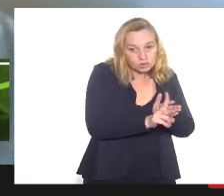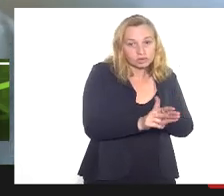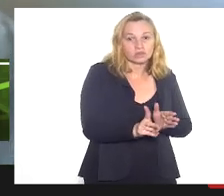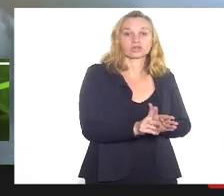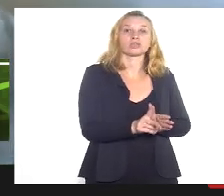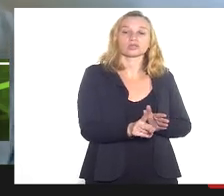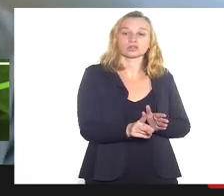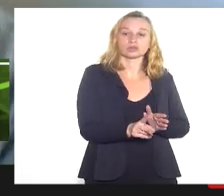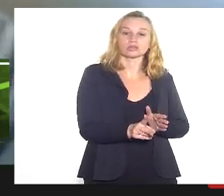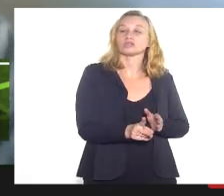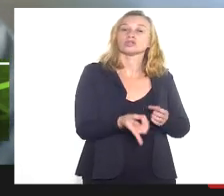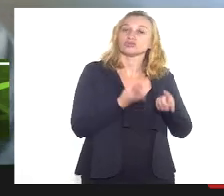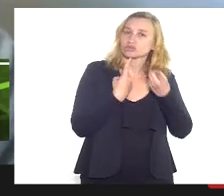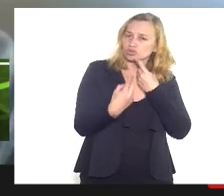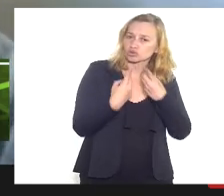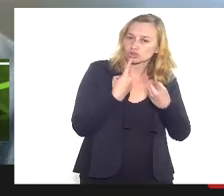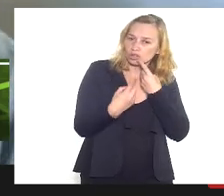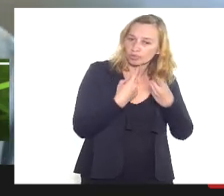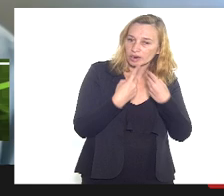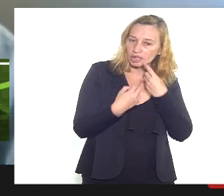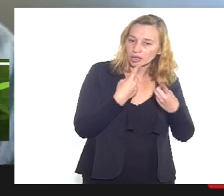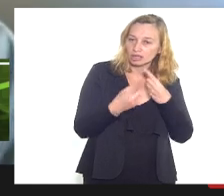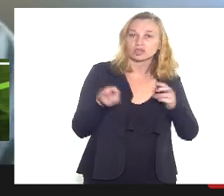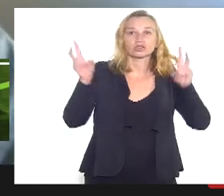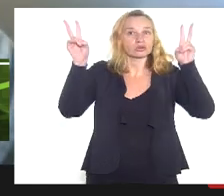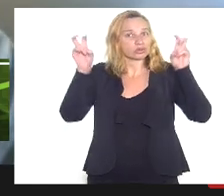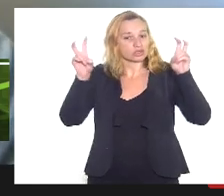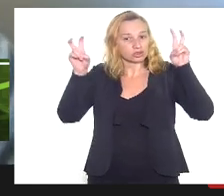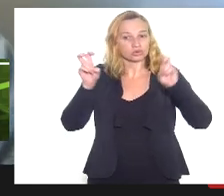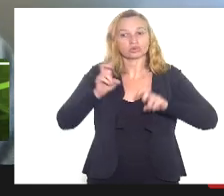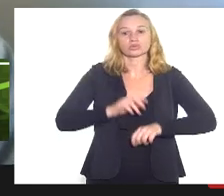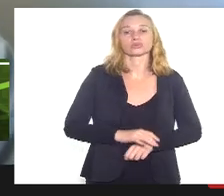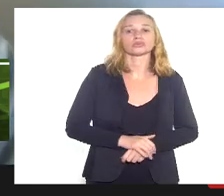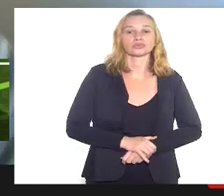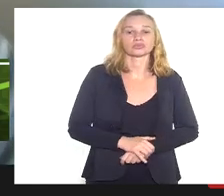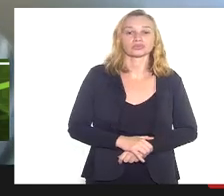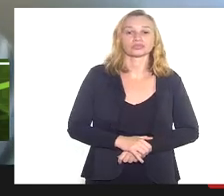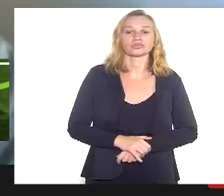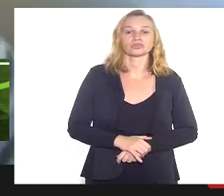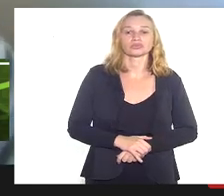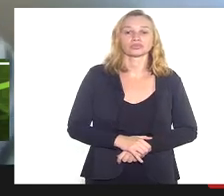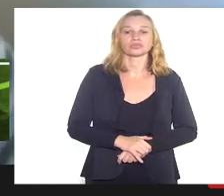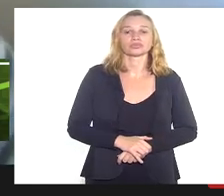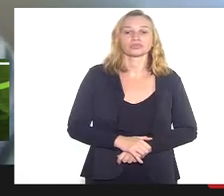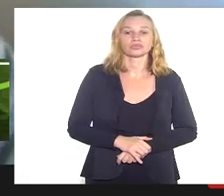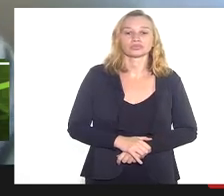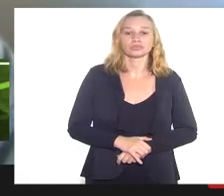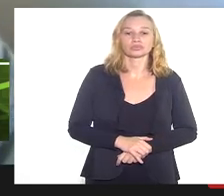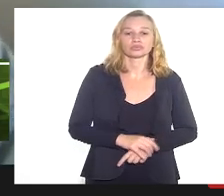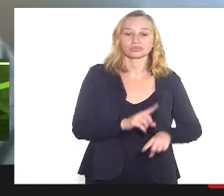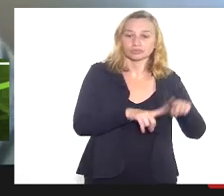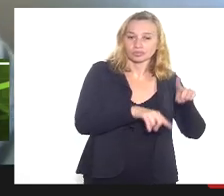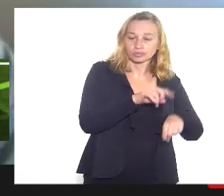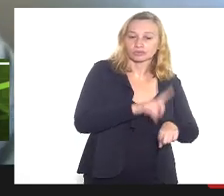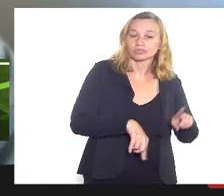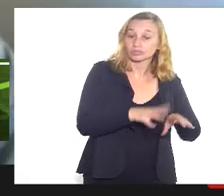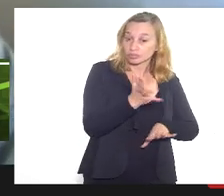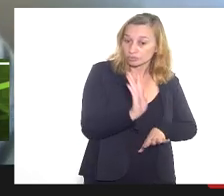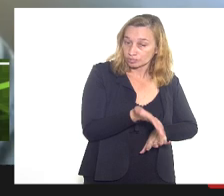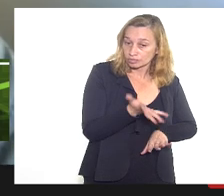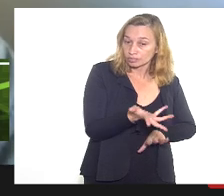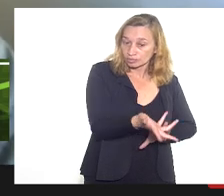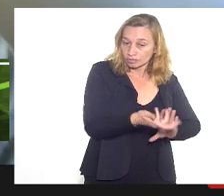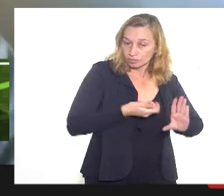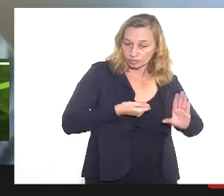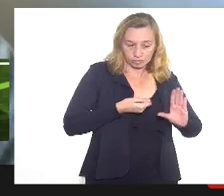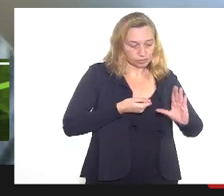internamente os debates sobre essa questão, para passar um pente fino em material já recebido